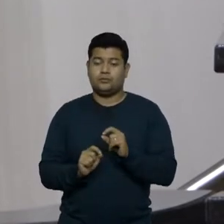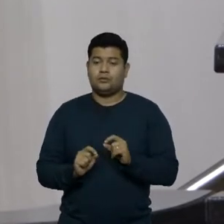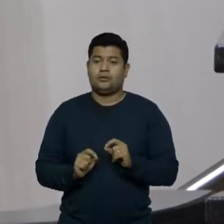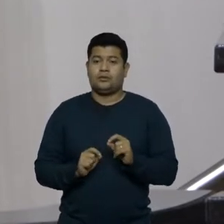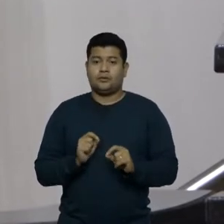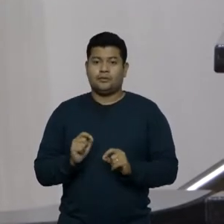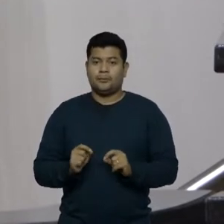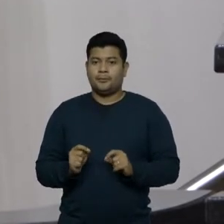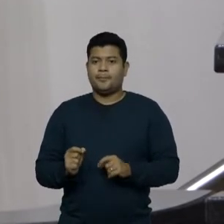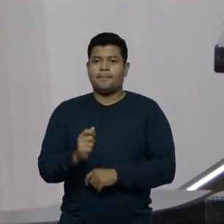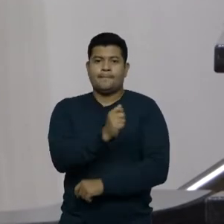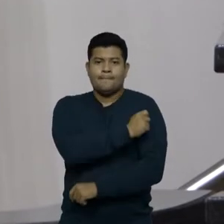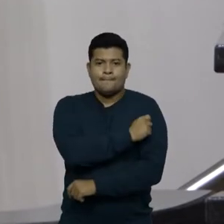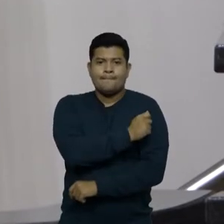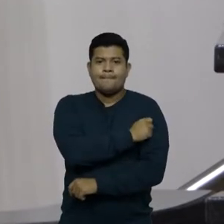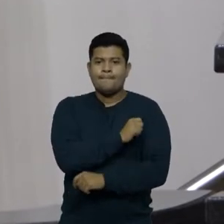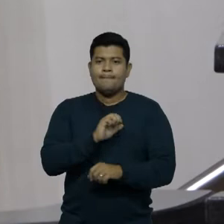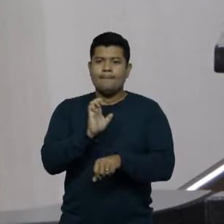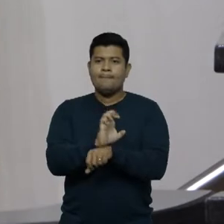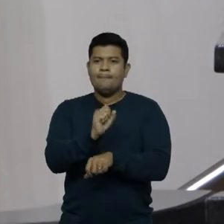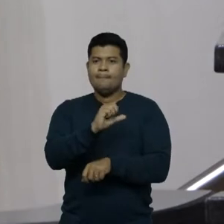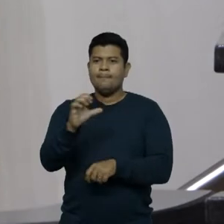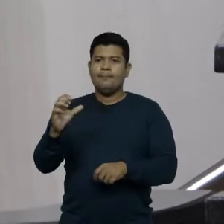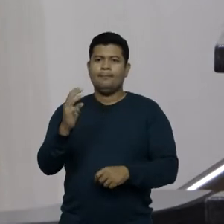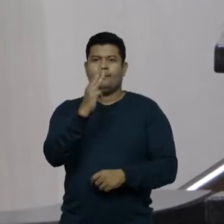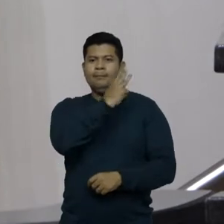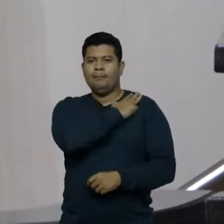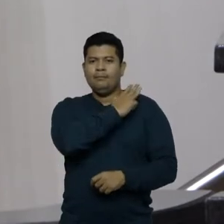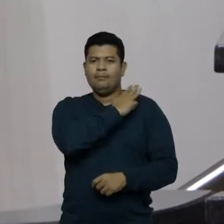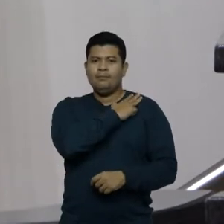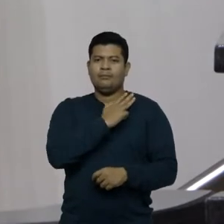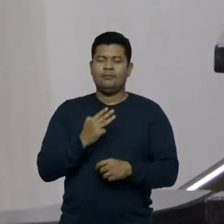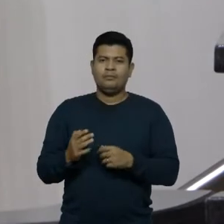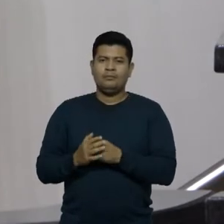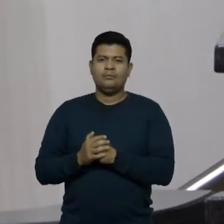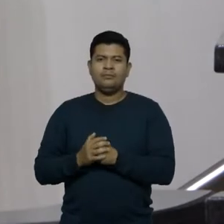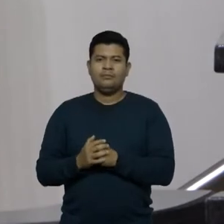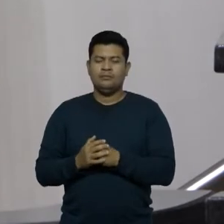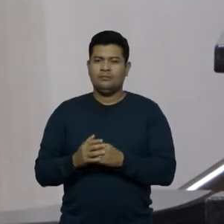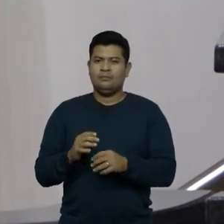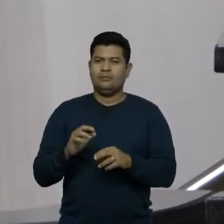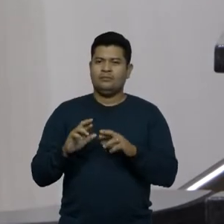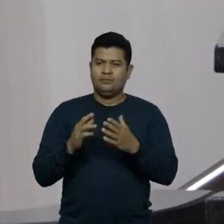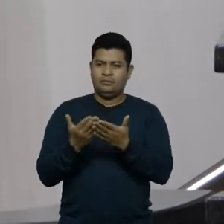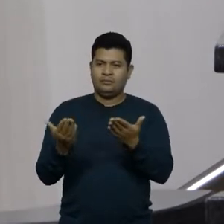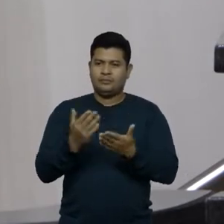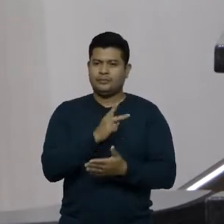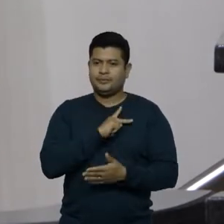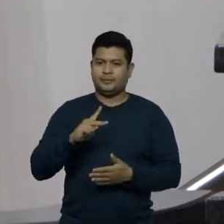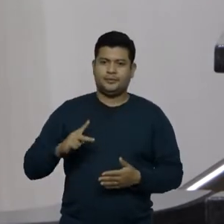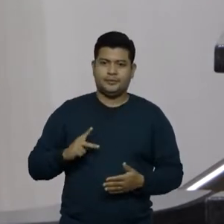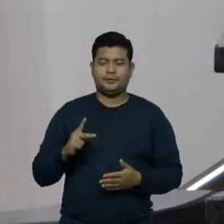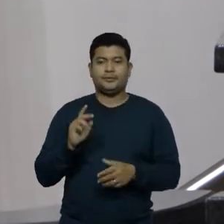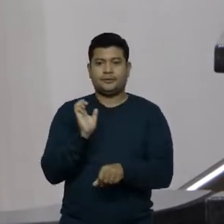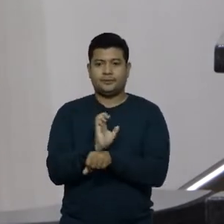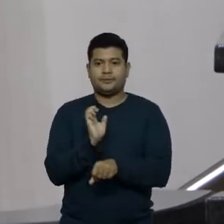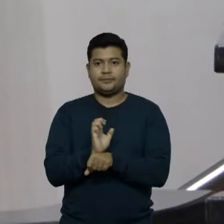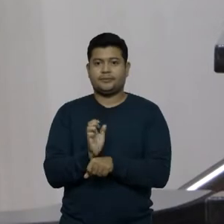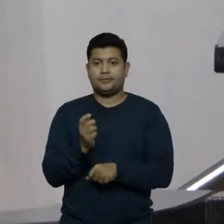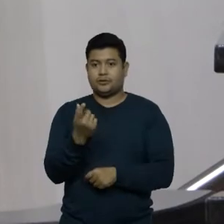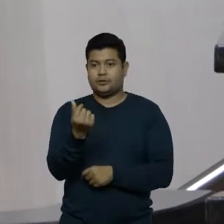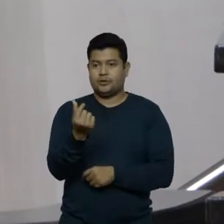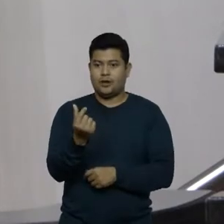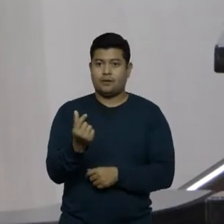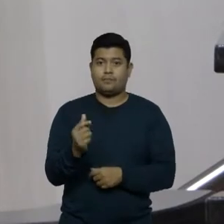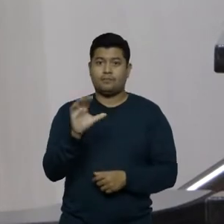estudantes catarinenses do ensino médio das escolas da rede estadual a receberem o auxílio só que